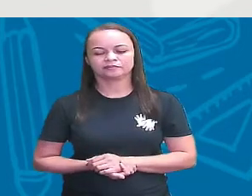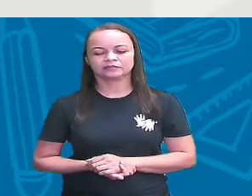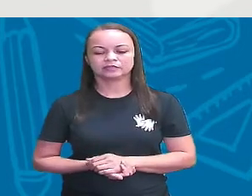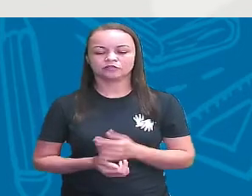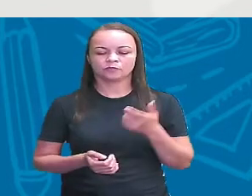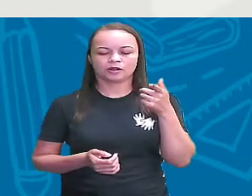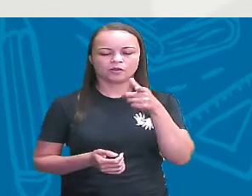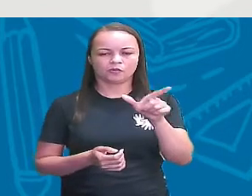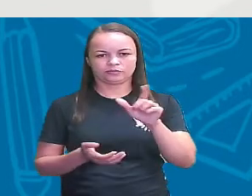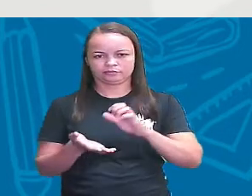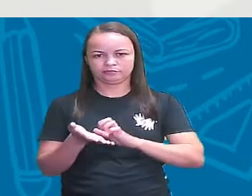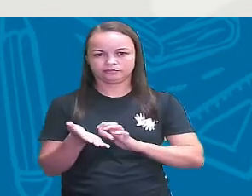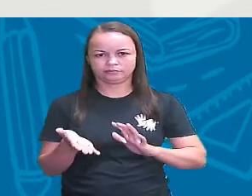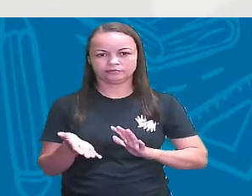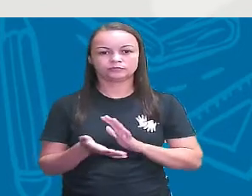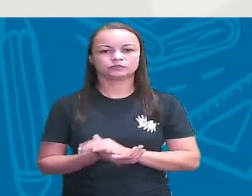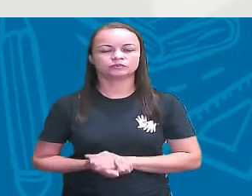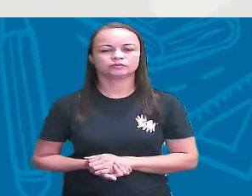uma questão.